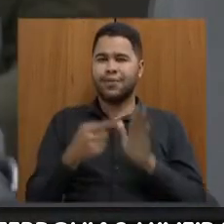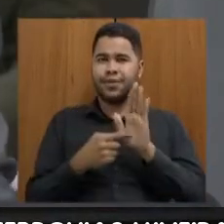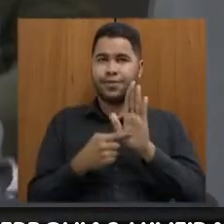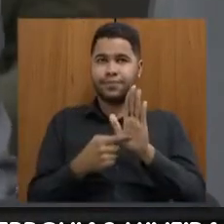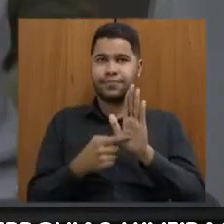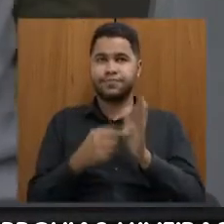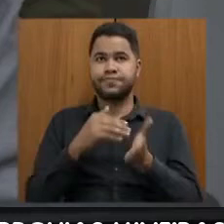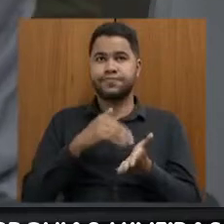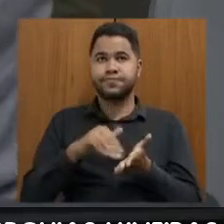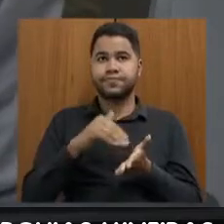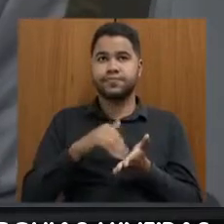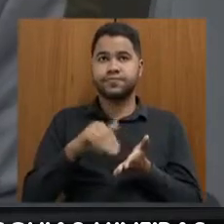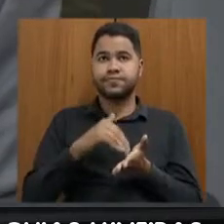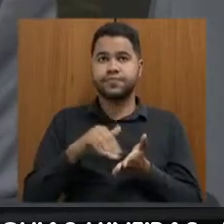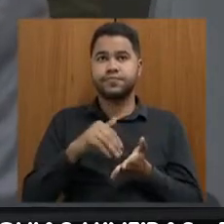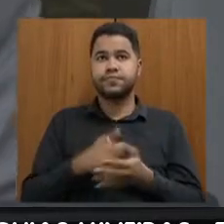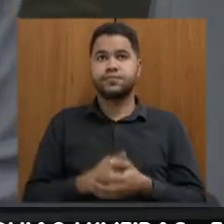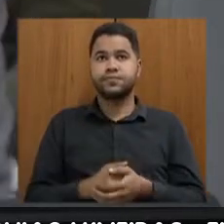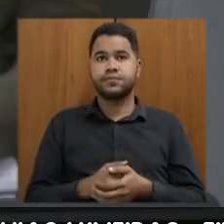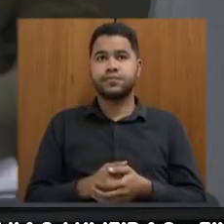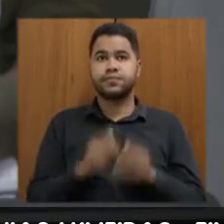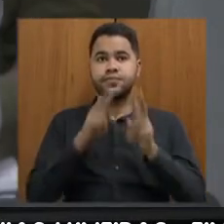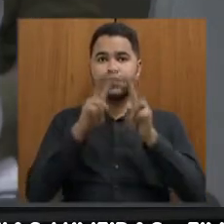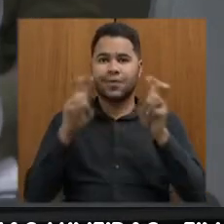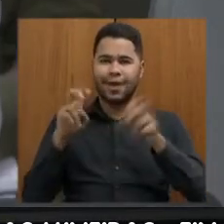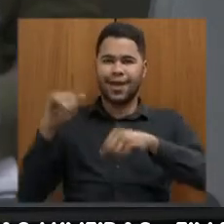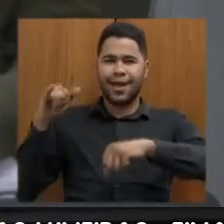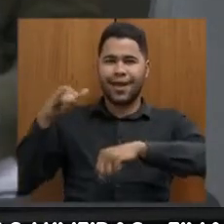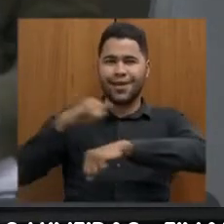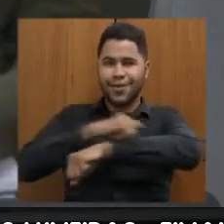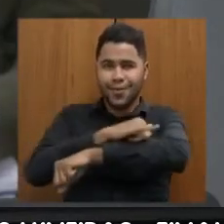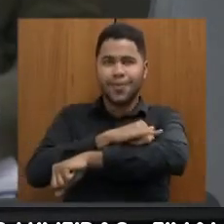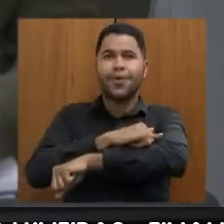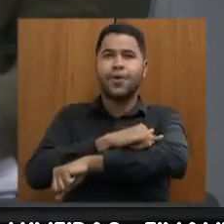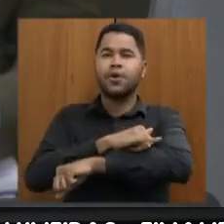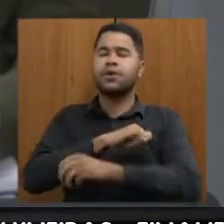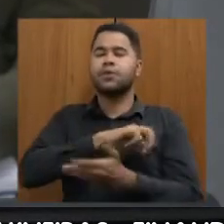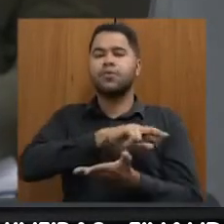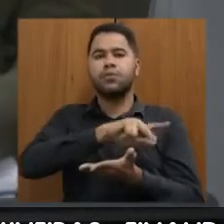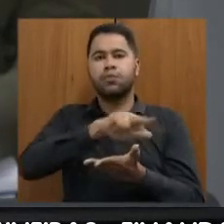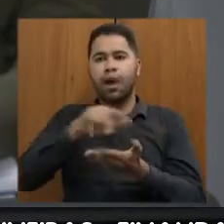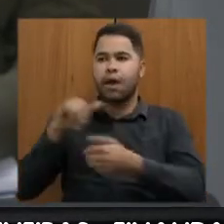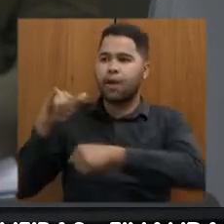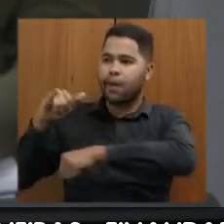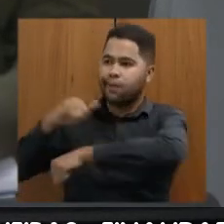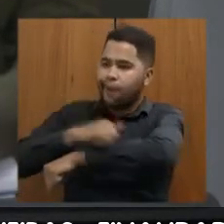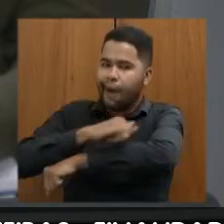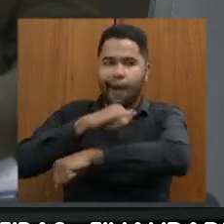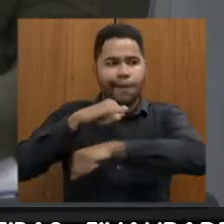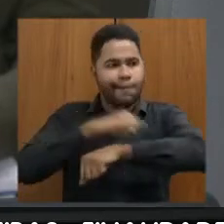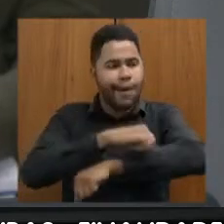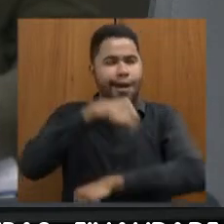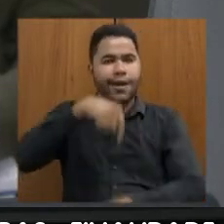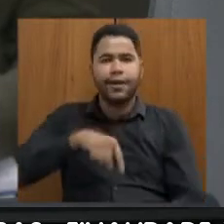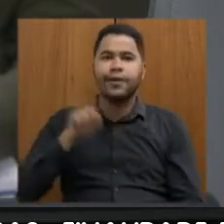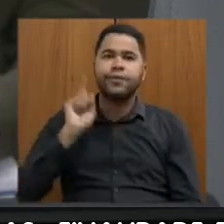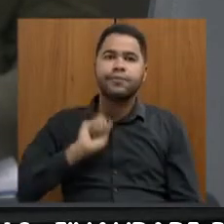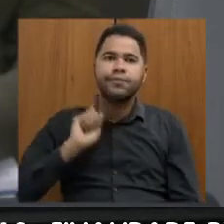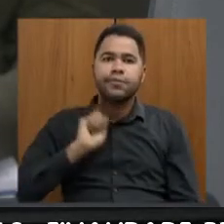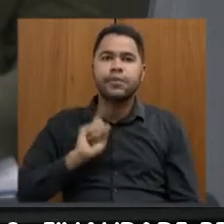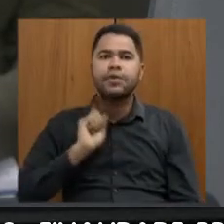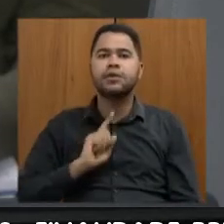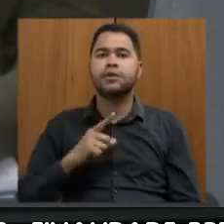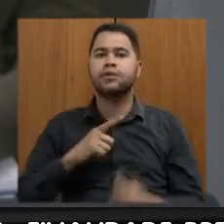apresentei secretário sobre os aeroportos você vai ser o portos aí em Minas Gerais que tem o